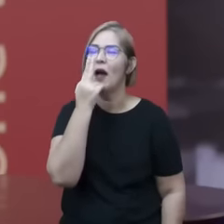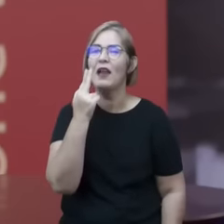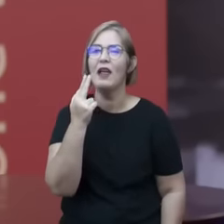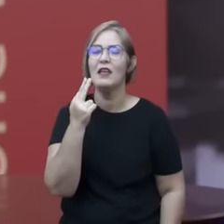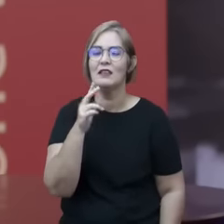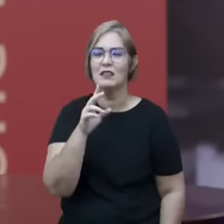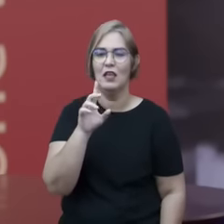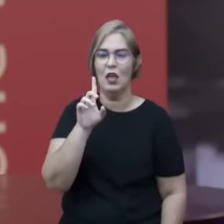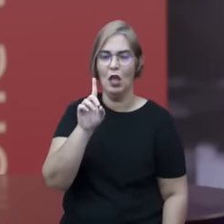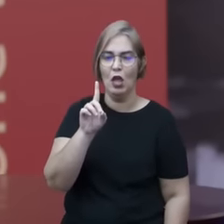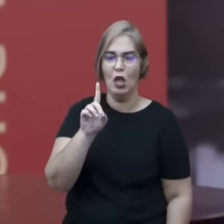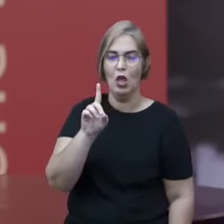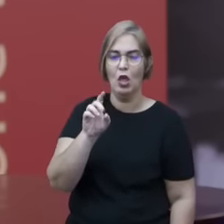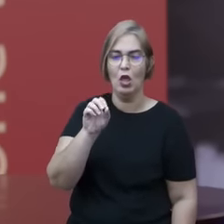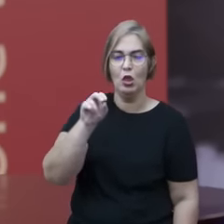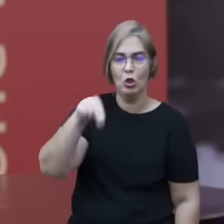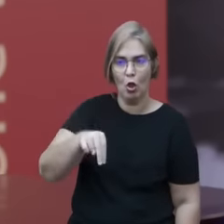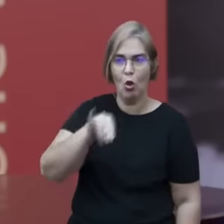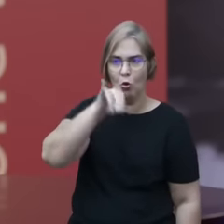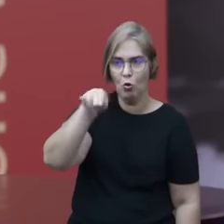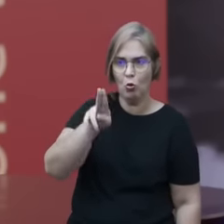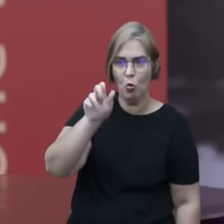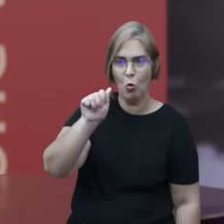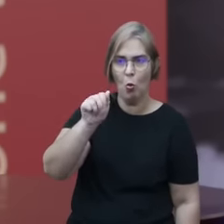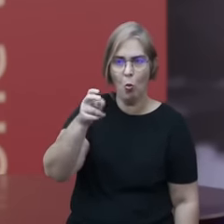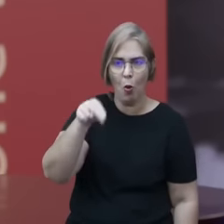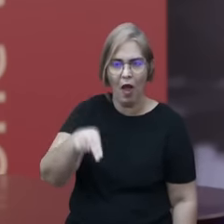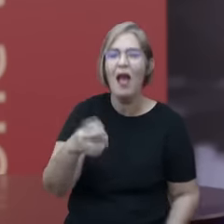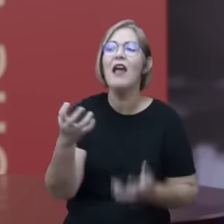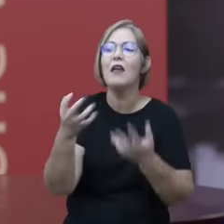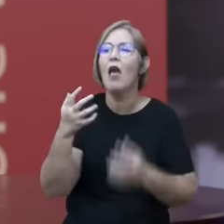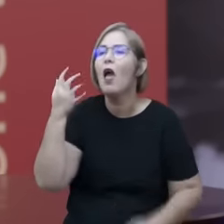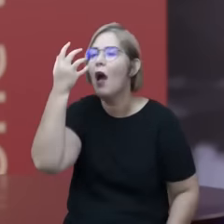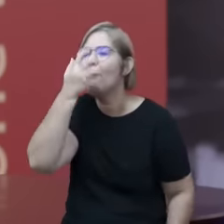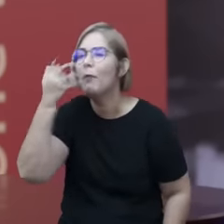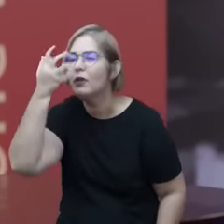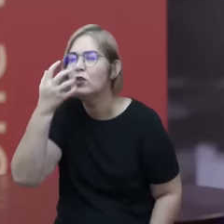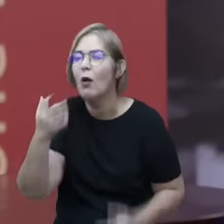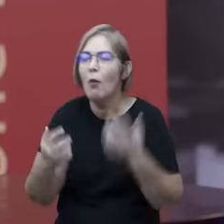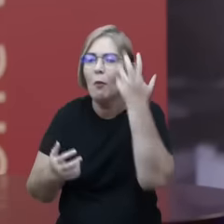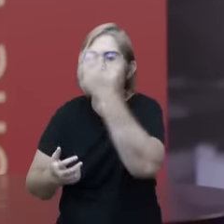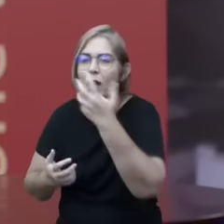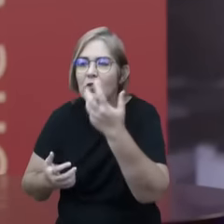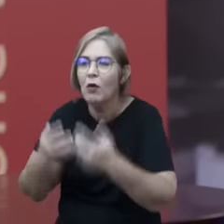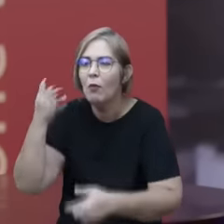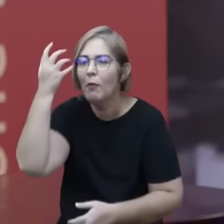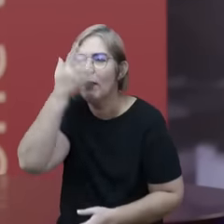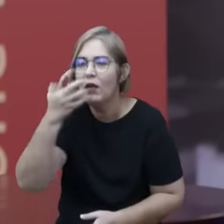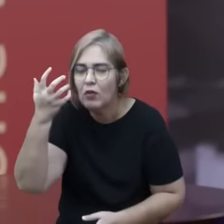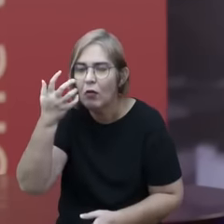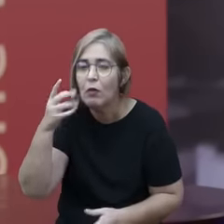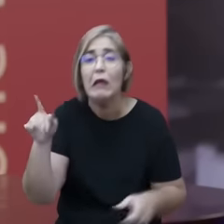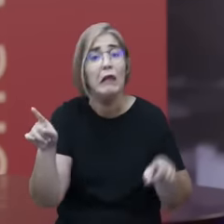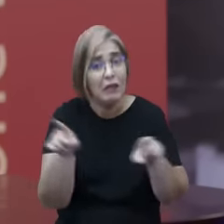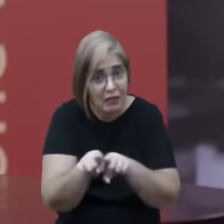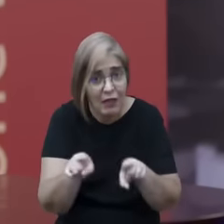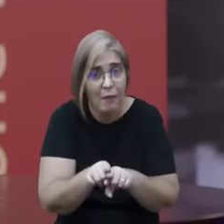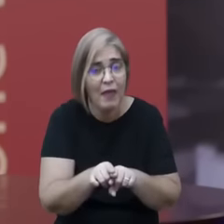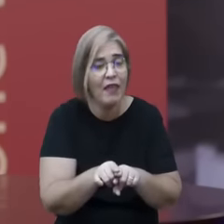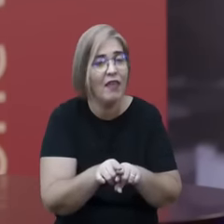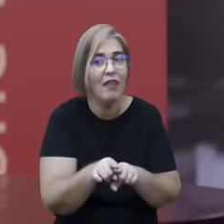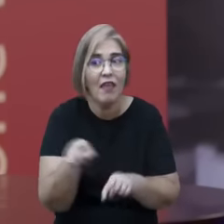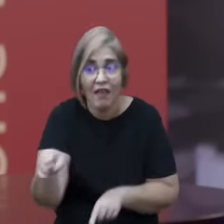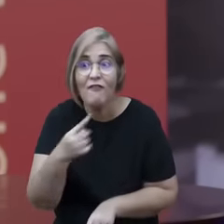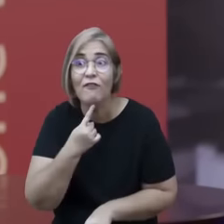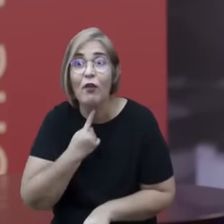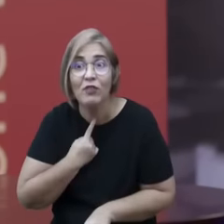buscar tantas amantes quanto possível. Eh, é o impulso que nos